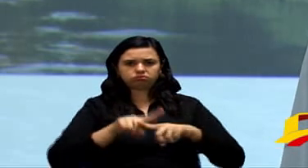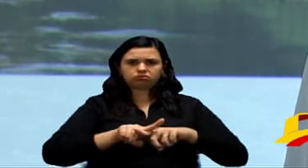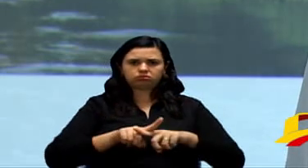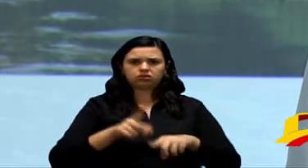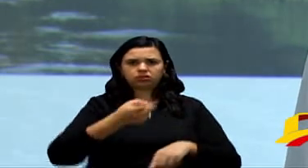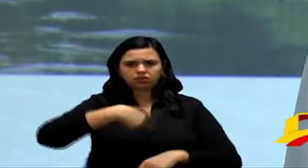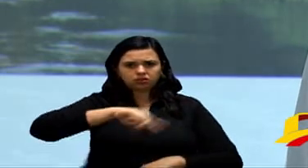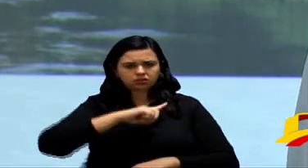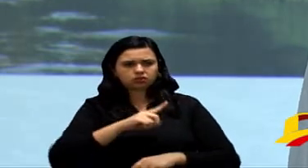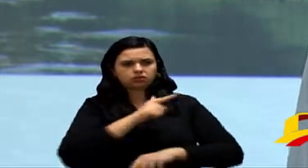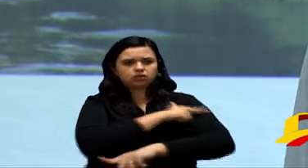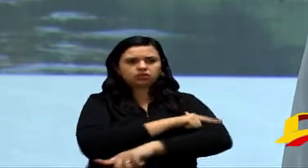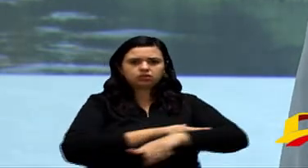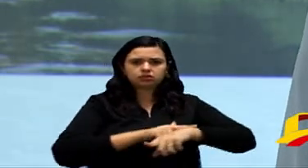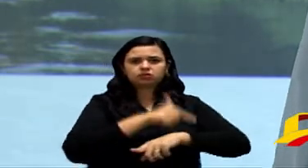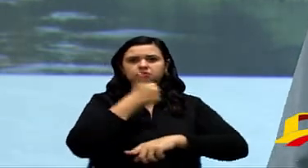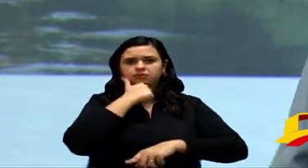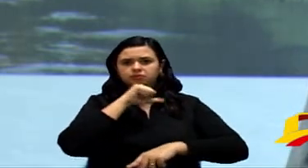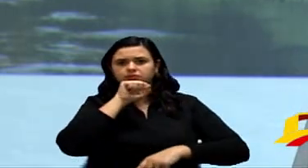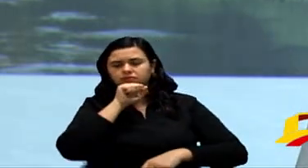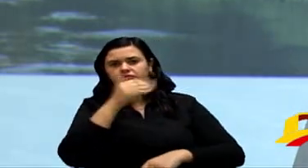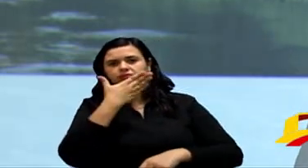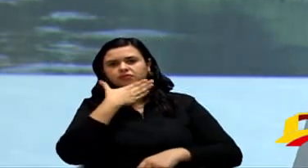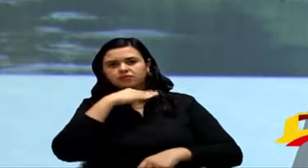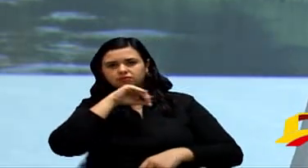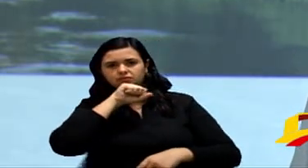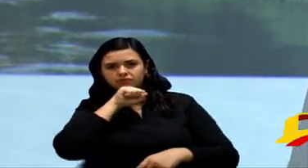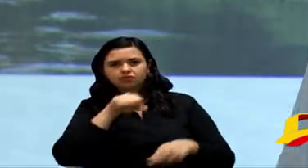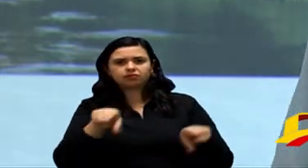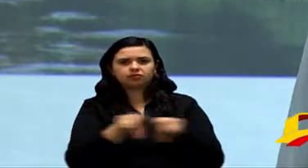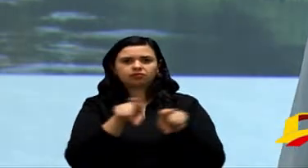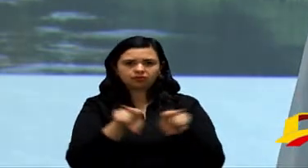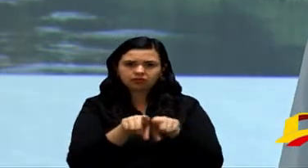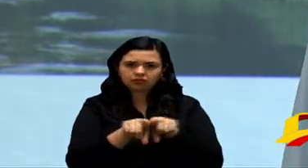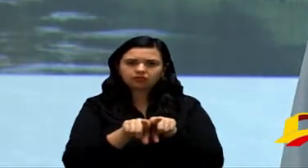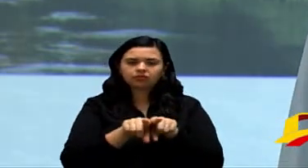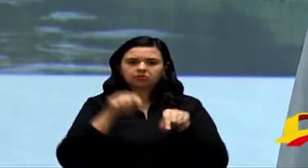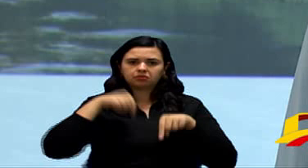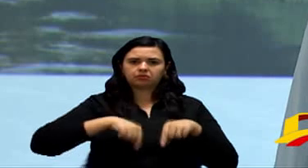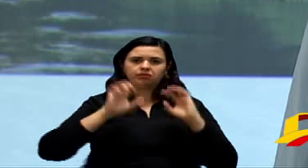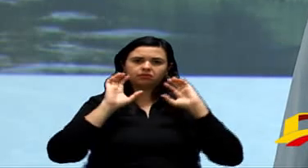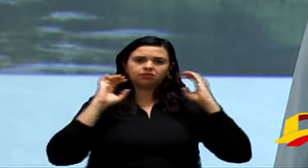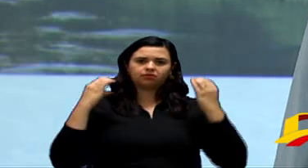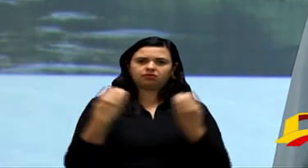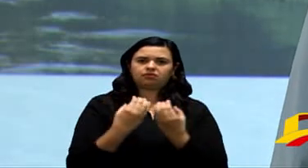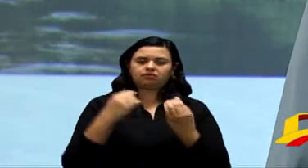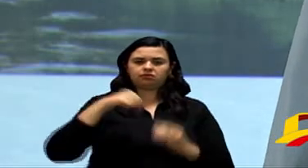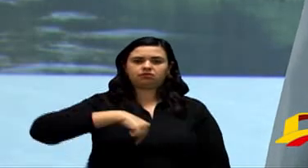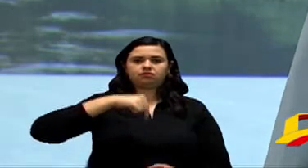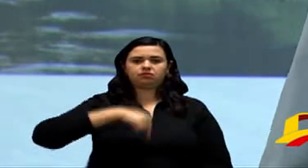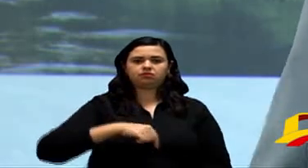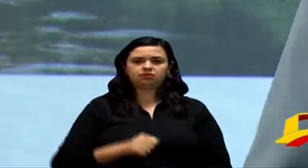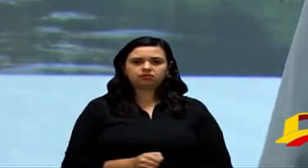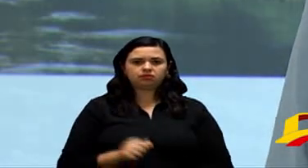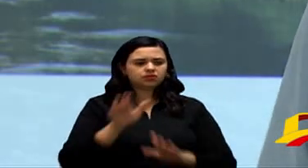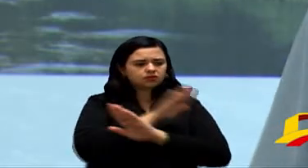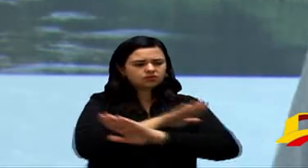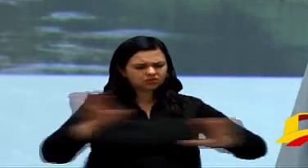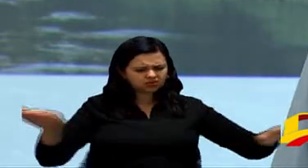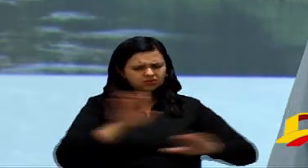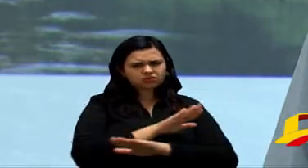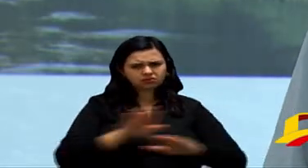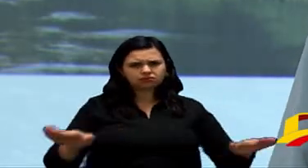nós respeitamos nosso pai nós respeitamos essa casa chega de